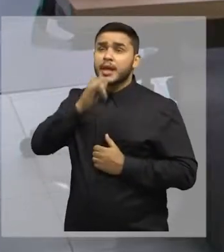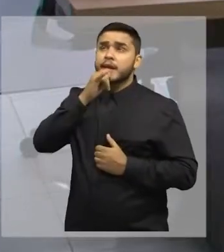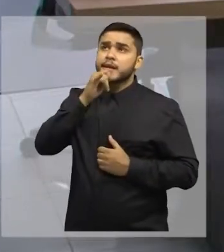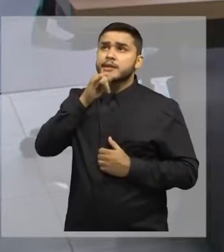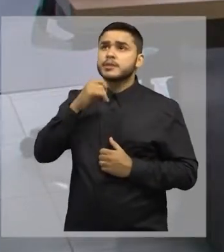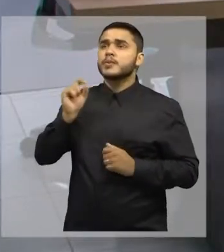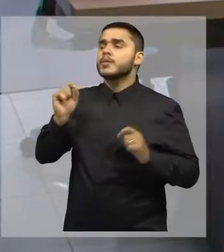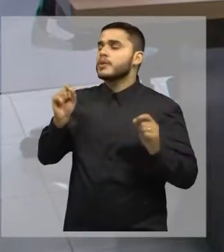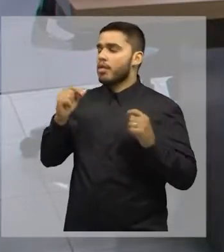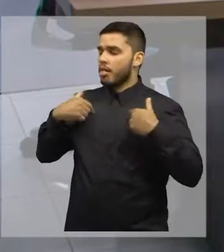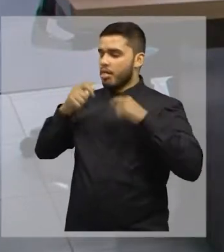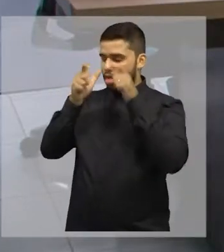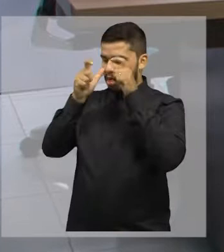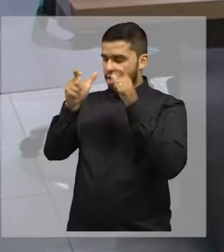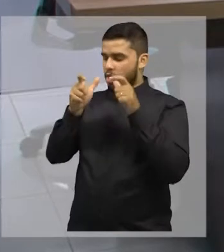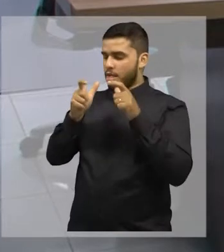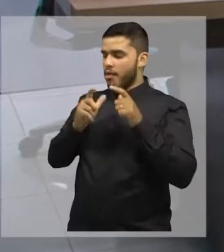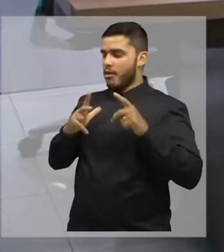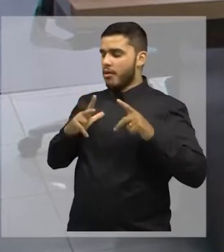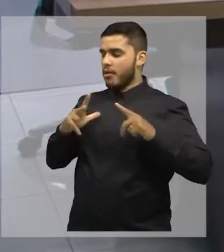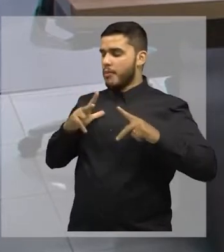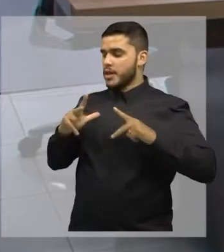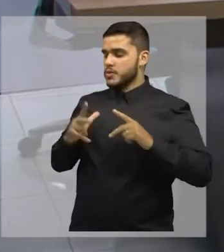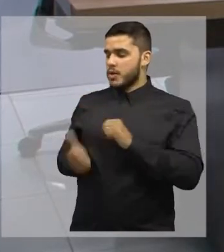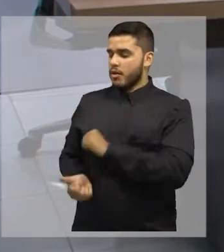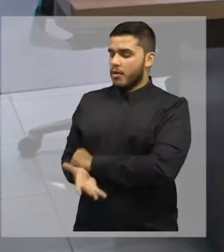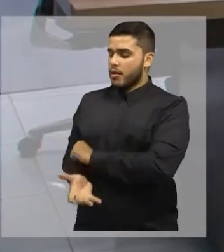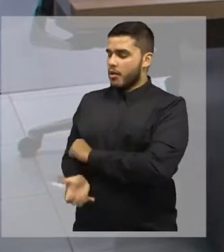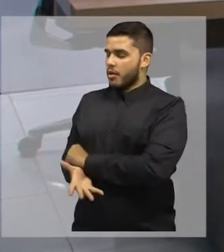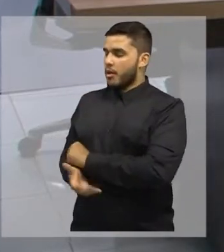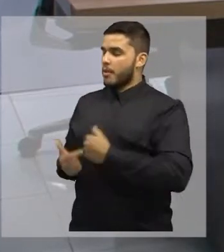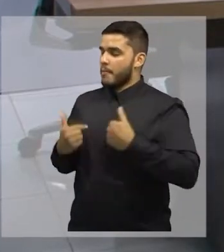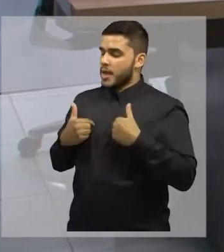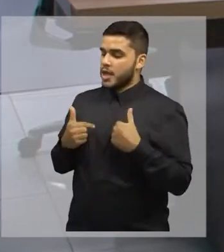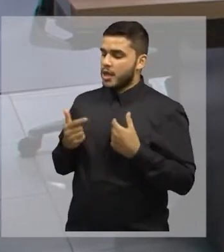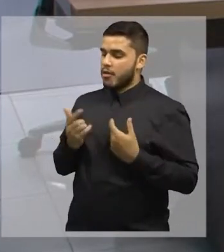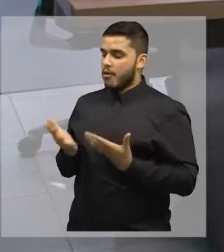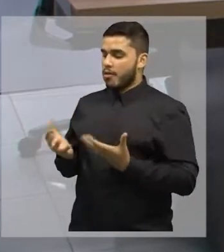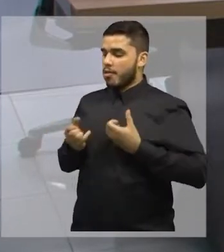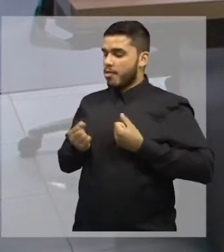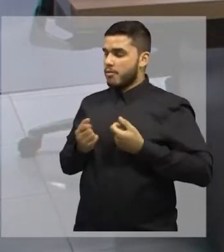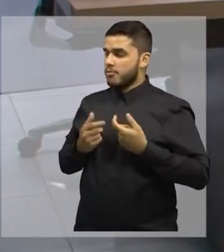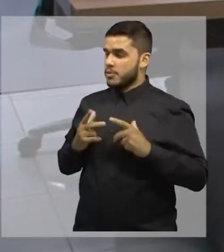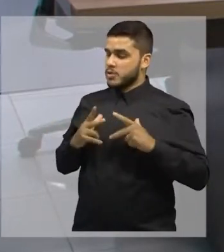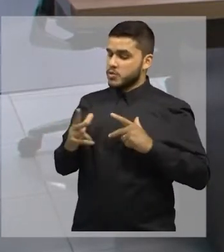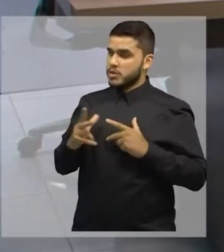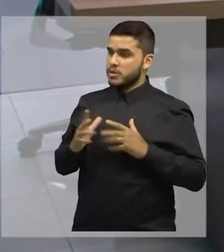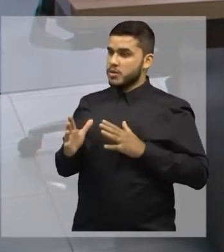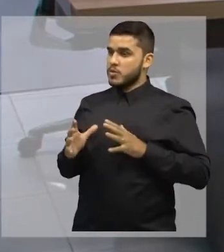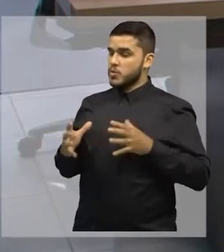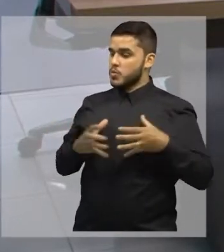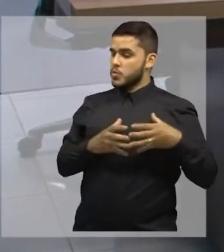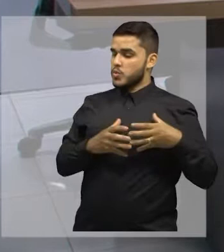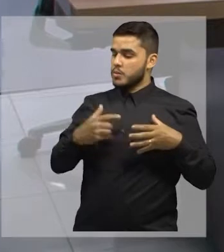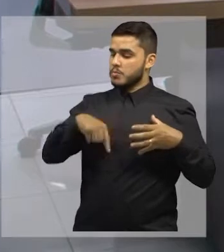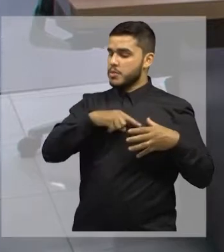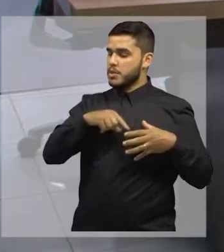fundado em interesses menores. Né? Então é aí, professor Romulo, que eu volto àquela sua então,